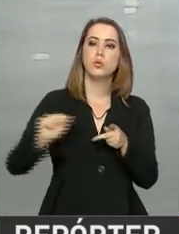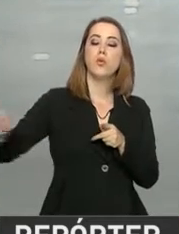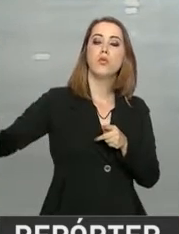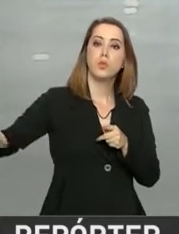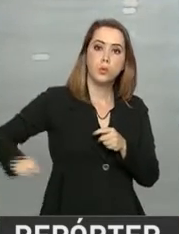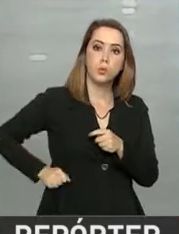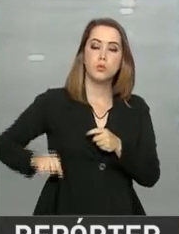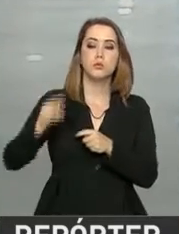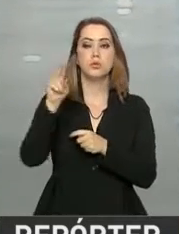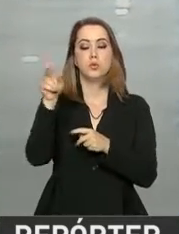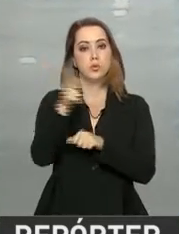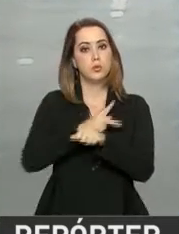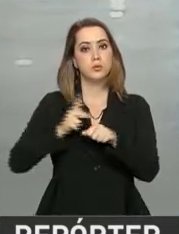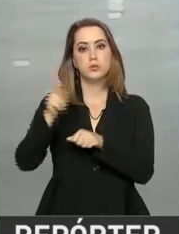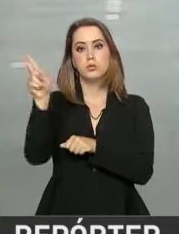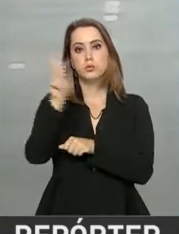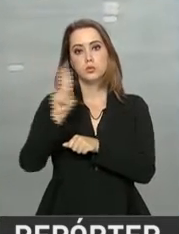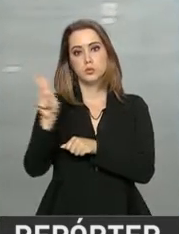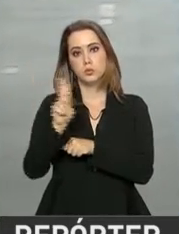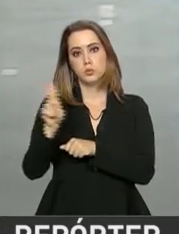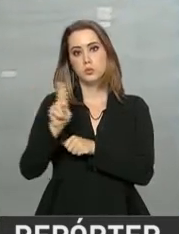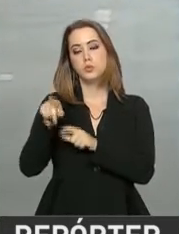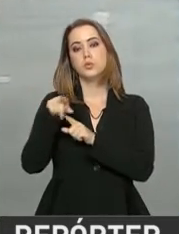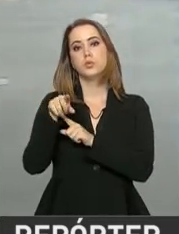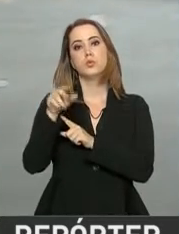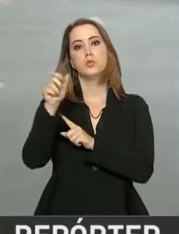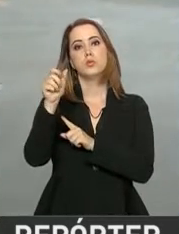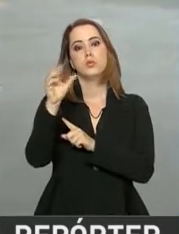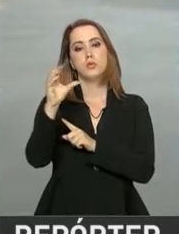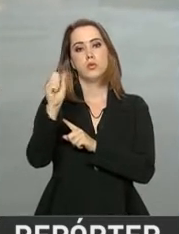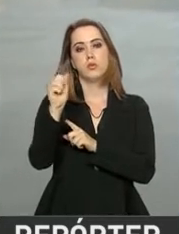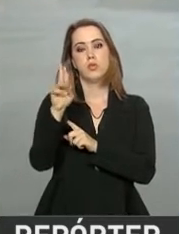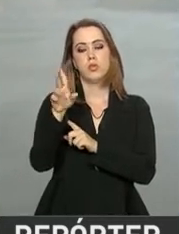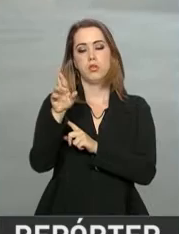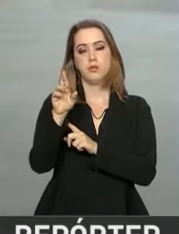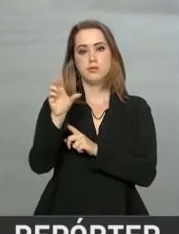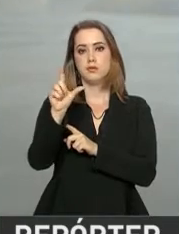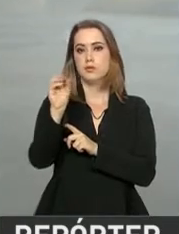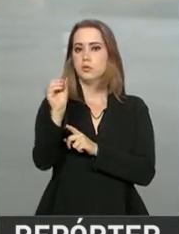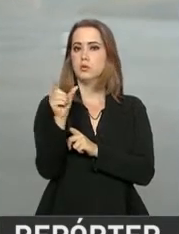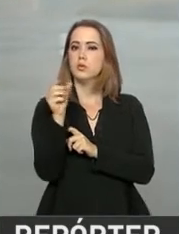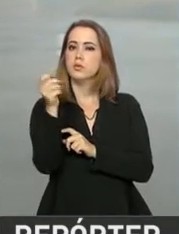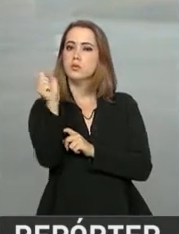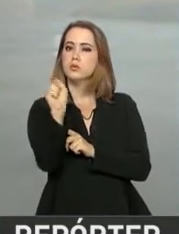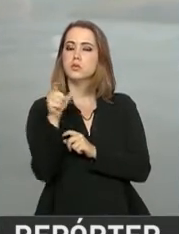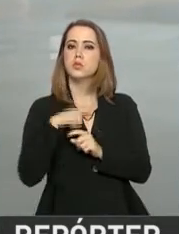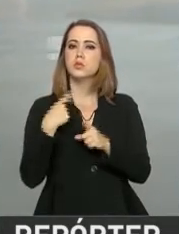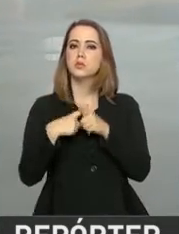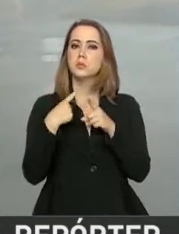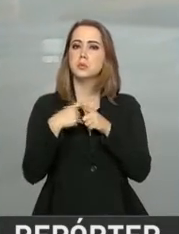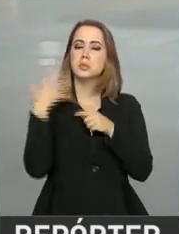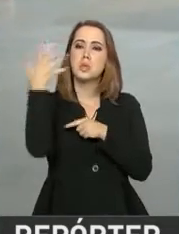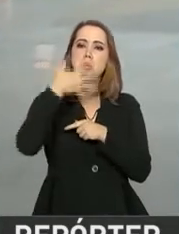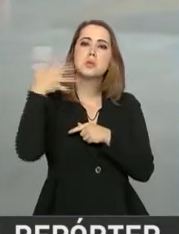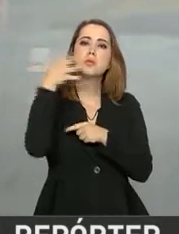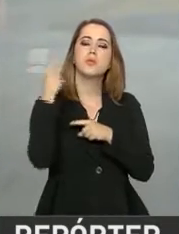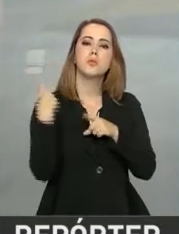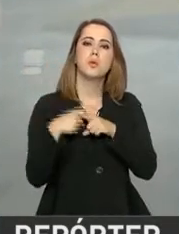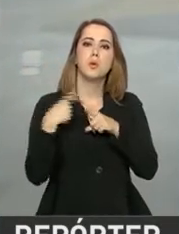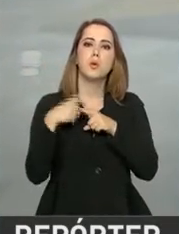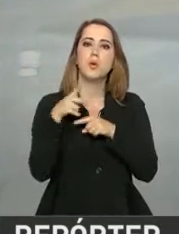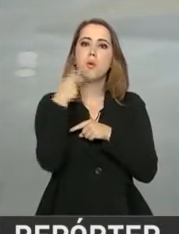aqui no brasil carlos daniel amorim tenconi para esclarecer o teor da fala do chanceler uruguaio